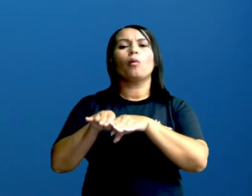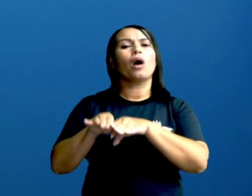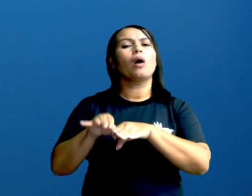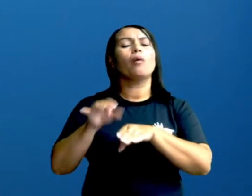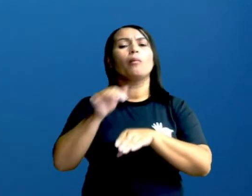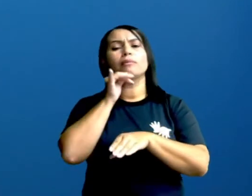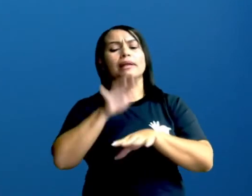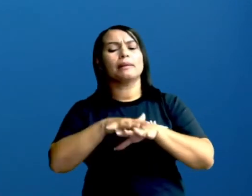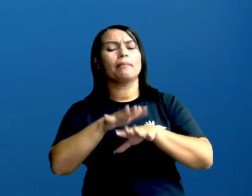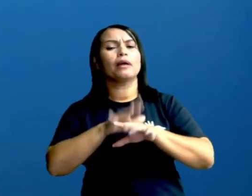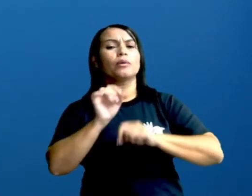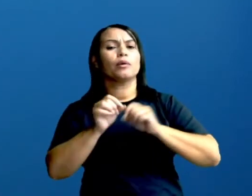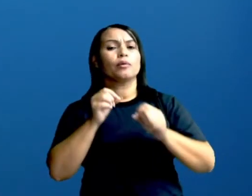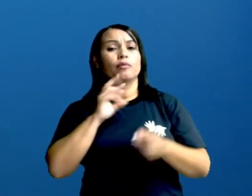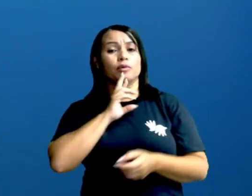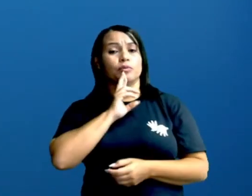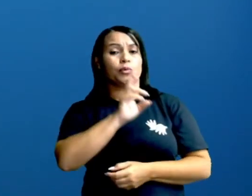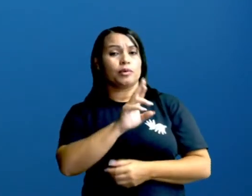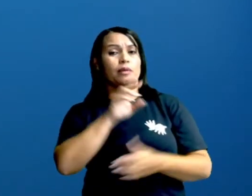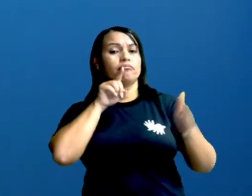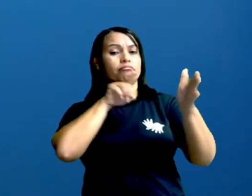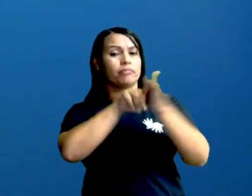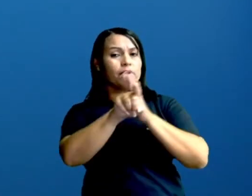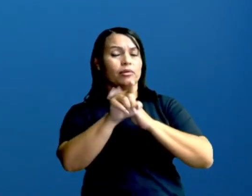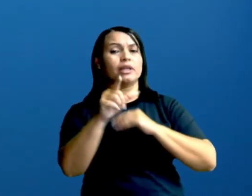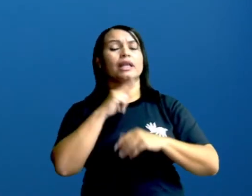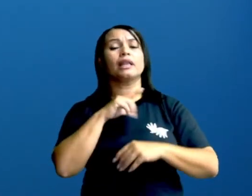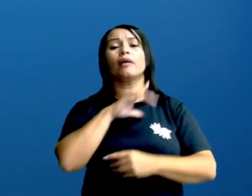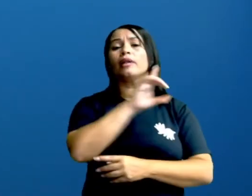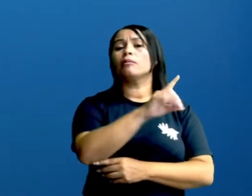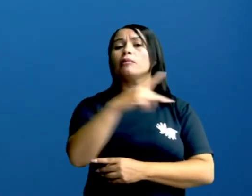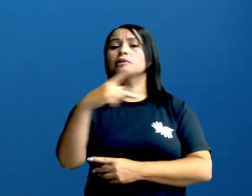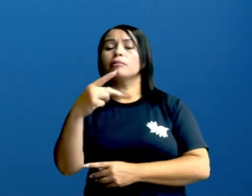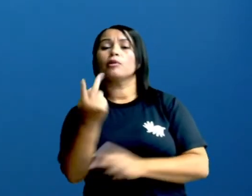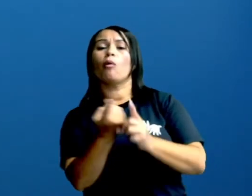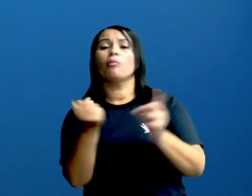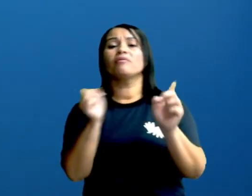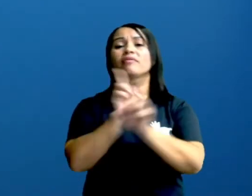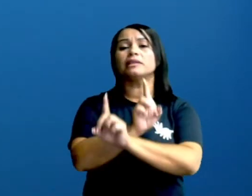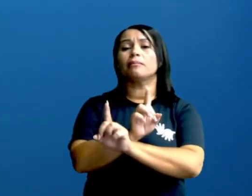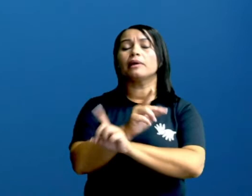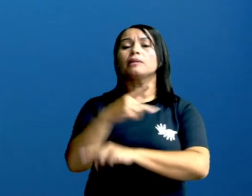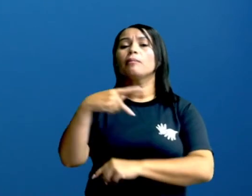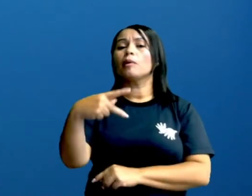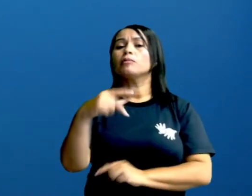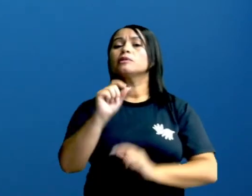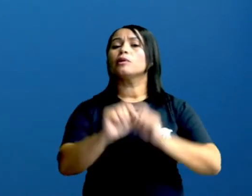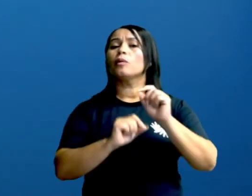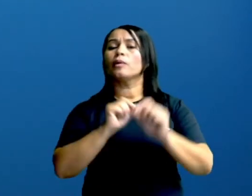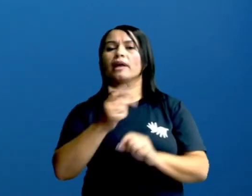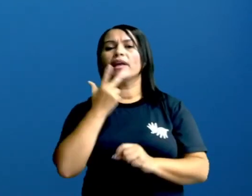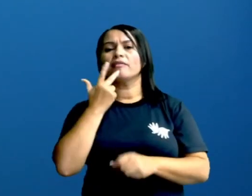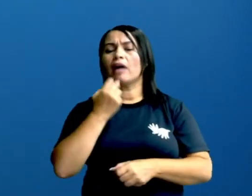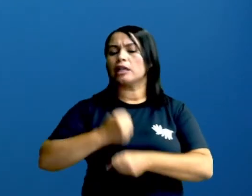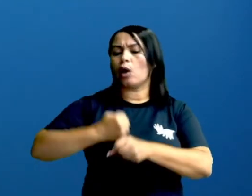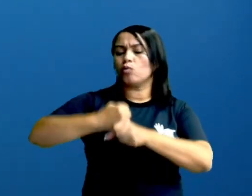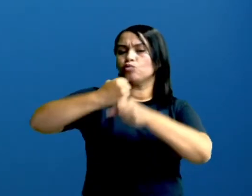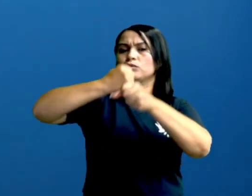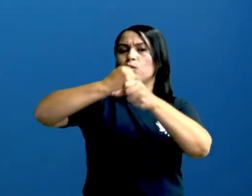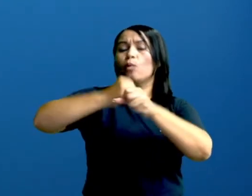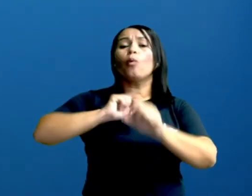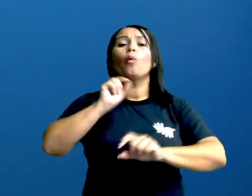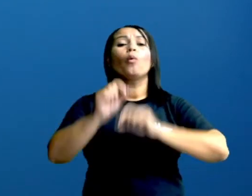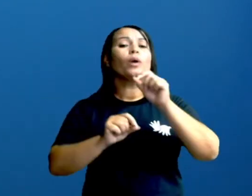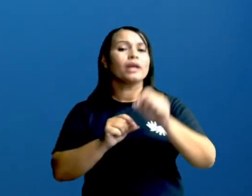nós vamos fazer uma questão dessa que envolve diretamente proporcional ou inversamente proporcional, e se fala de construção, ele tem que ser o